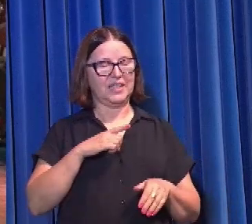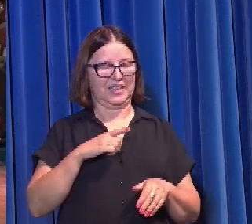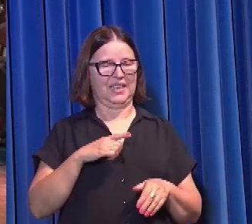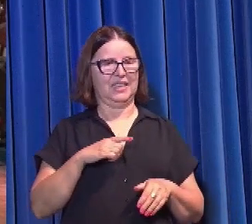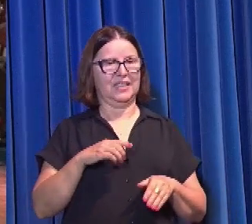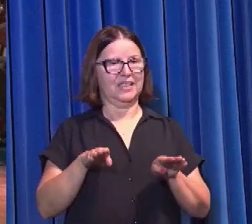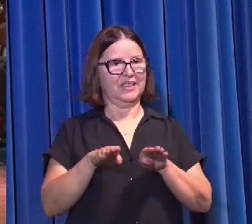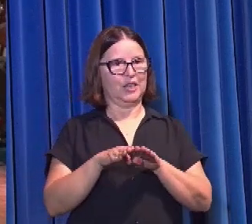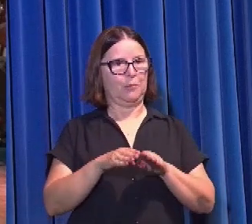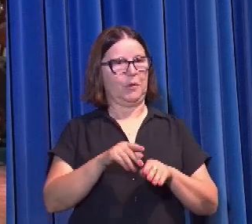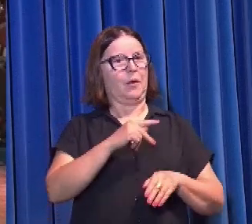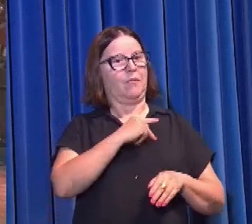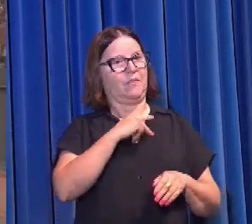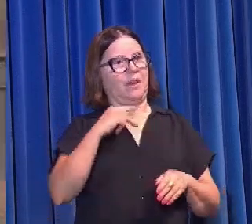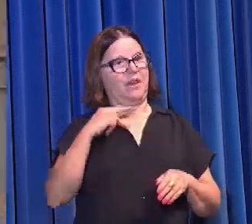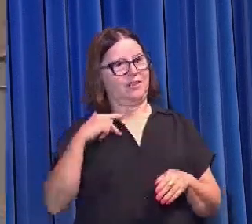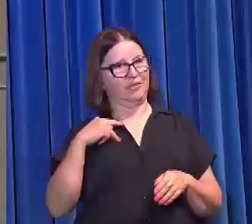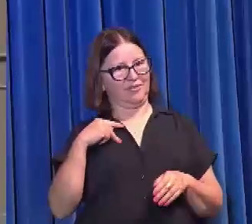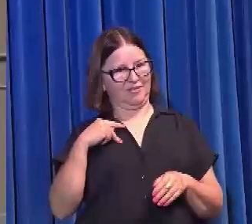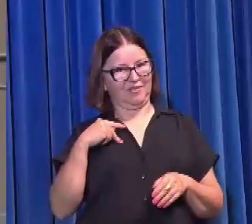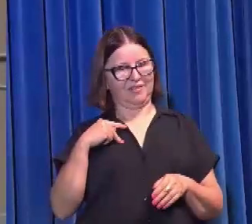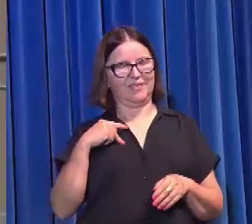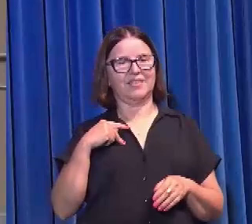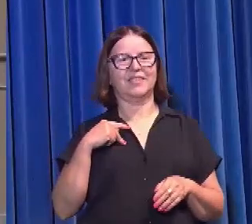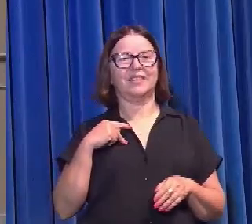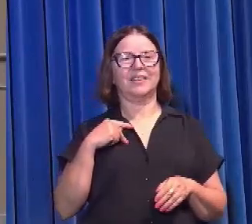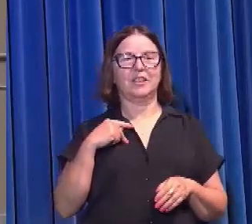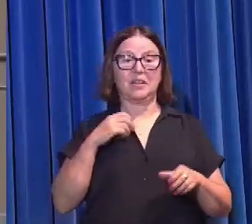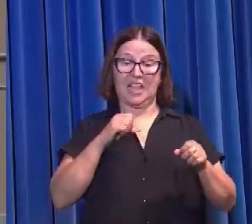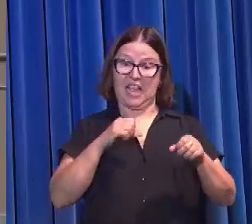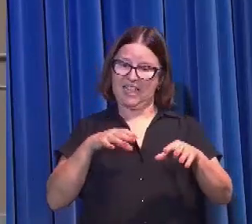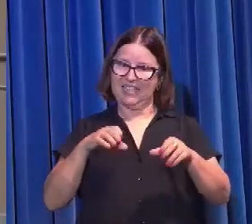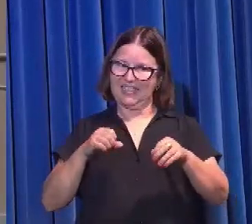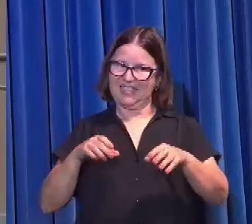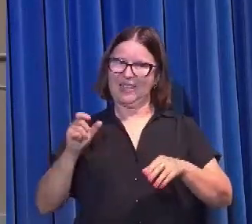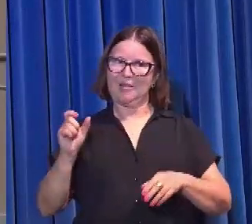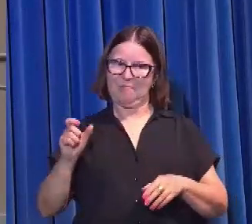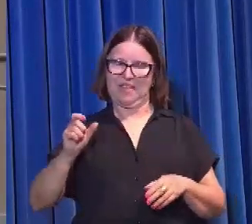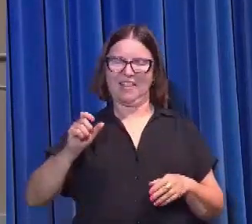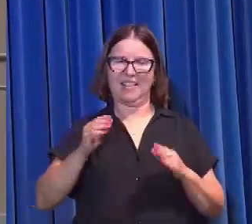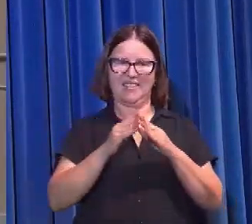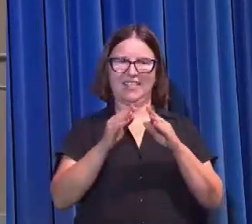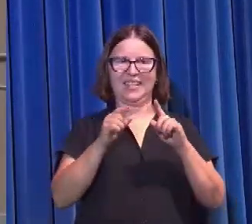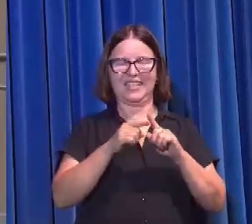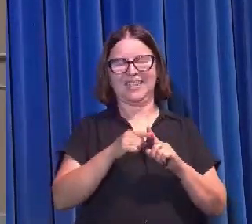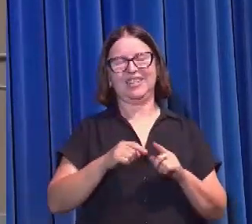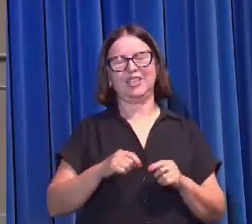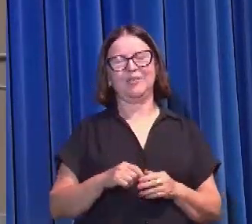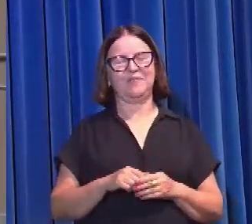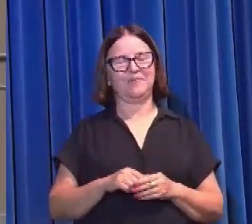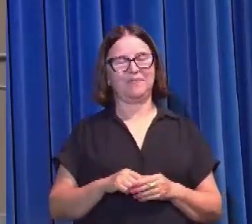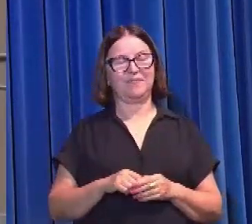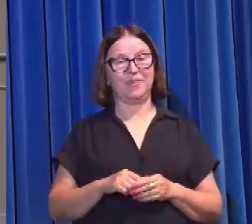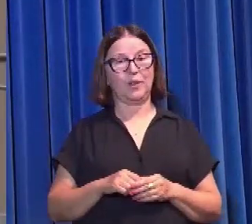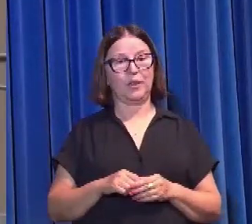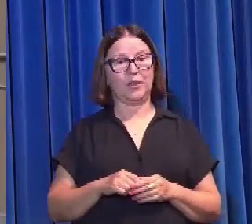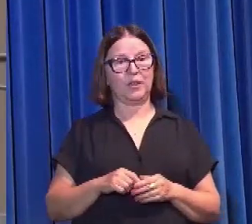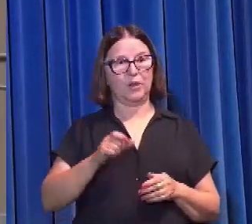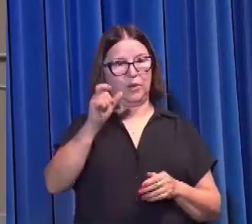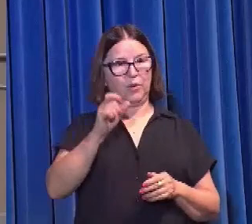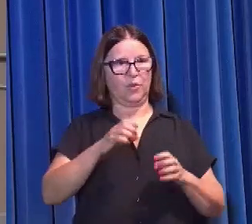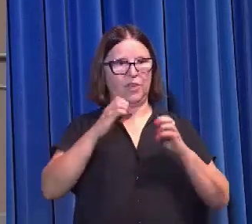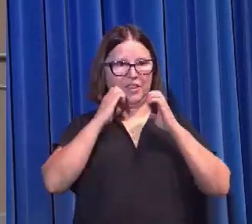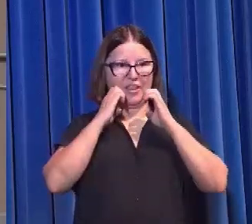É o ofício do ensino da igreja. Digamos assim, de maneira muito tosca, né? Mas o evangelista, ele prega, o